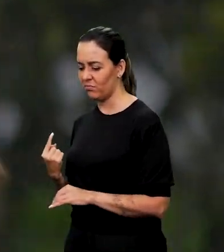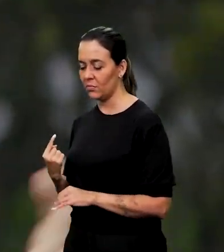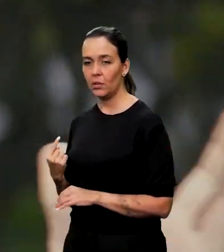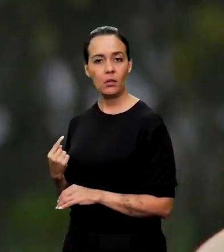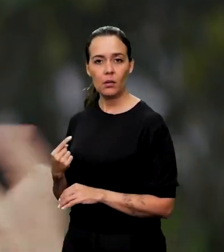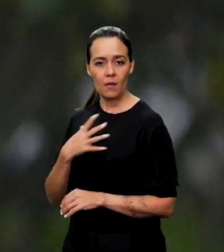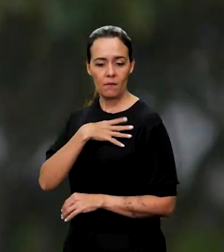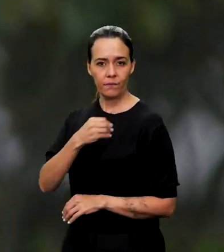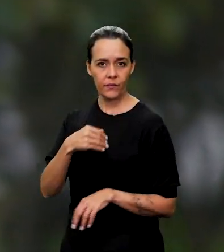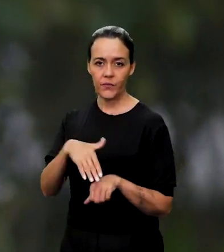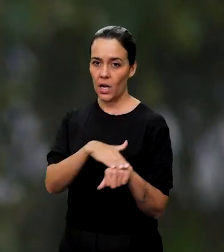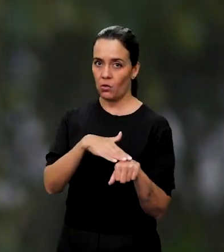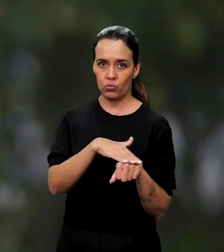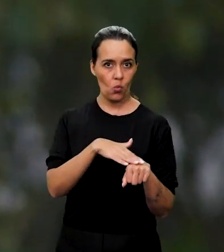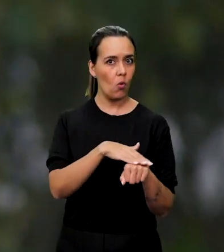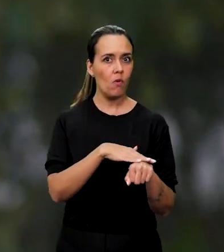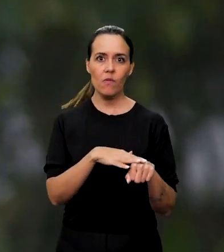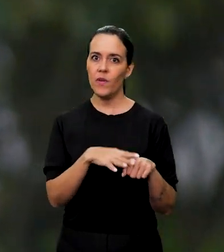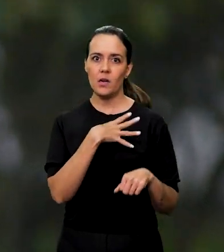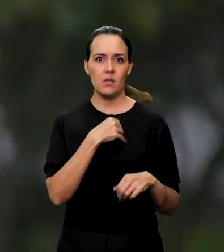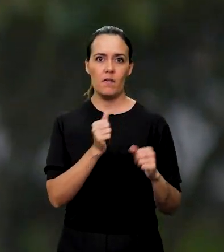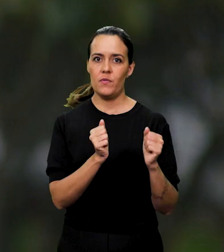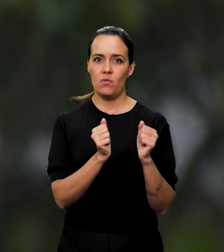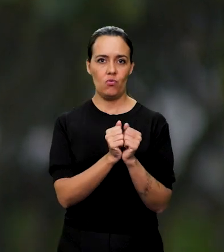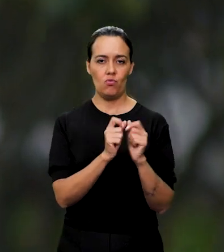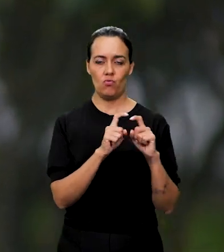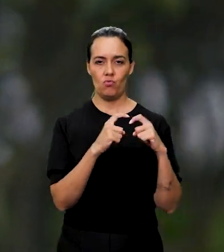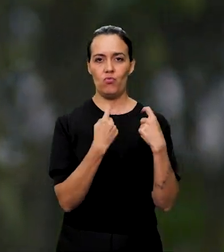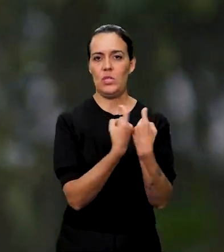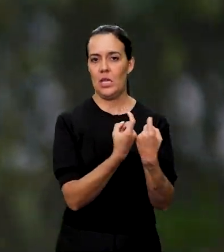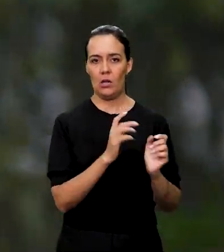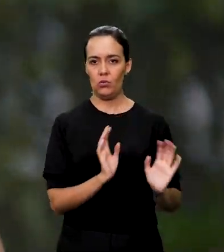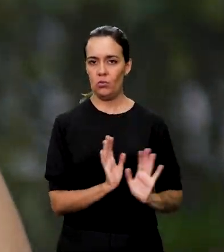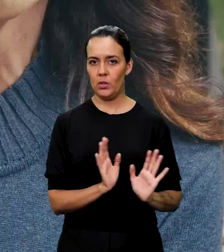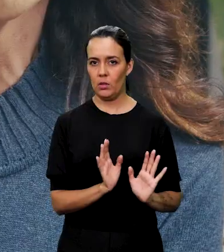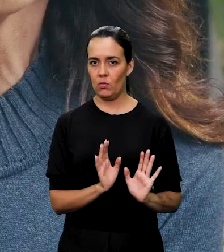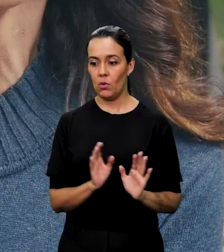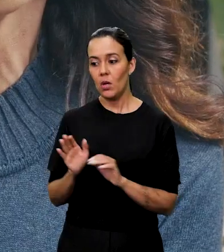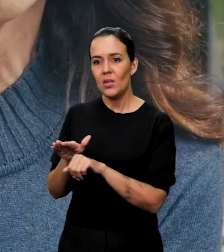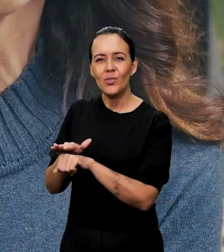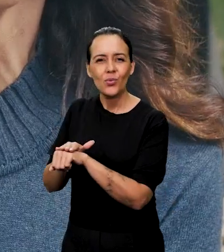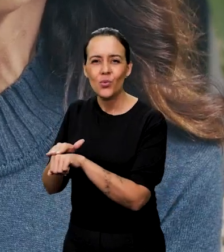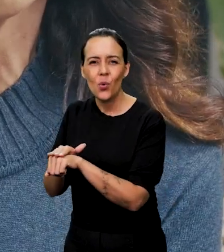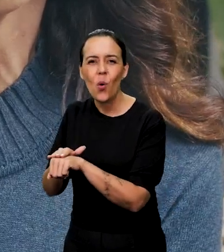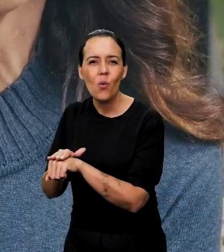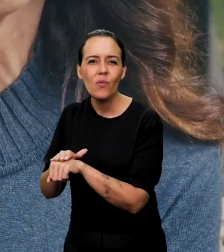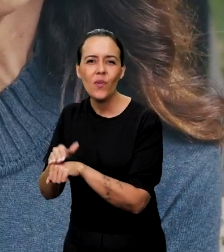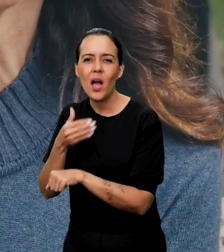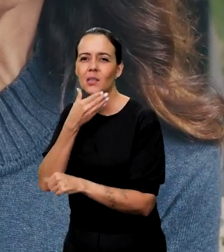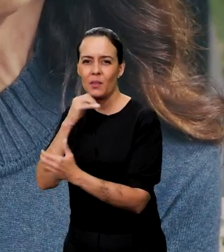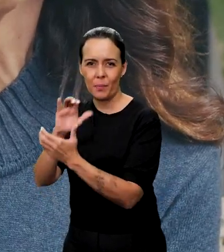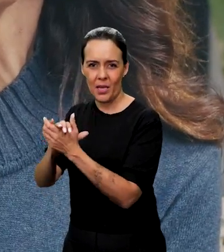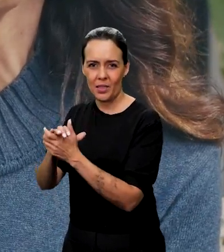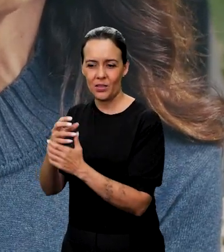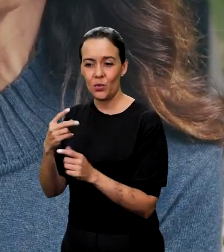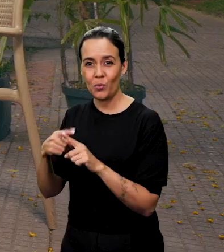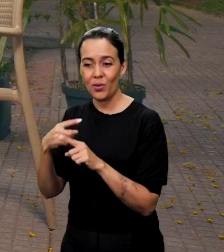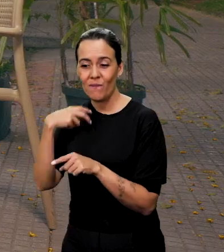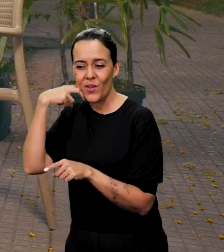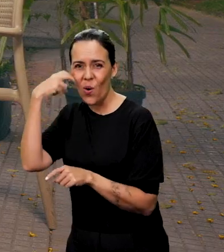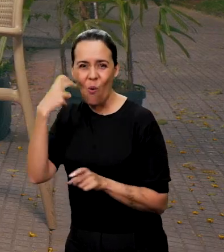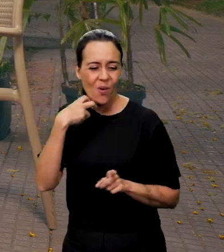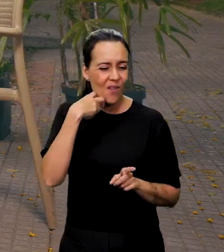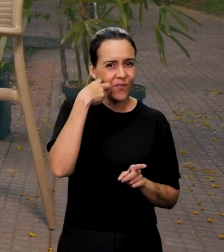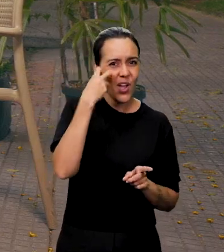porque a gente não pode falar sobre sexualidade com os nossos filhos. Não conversam com os seus parceiros porque sentem-se vergonha ou precisam esconder a menopausa.